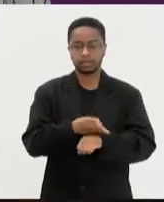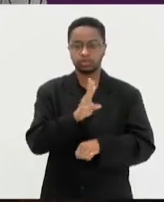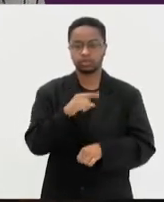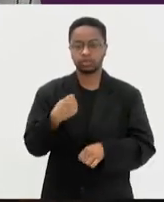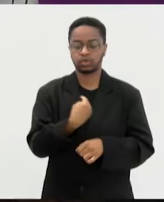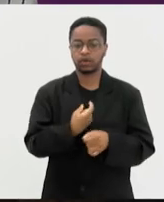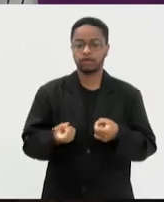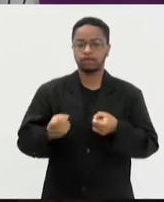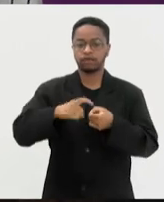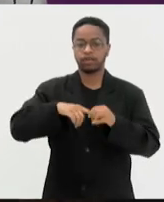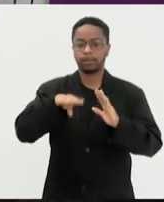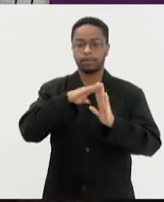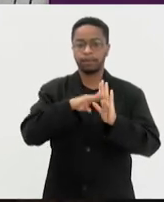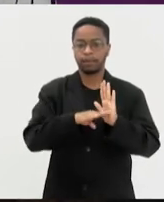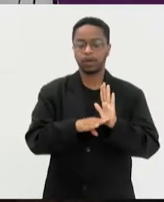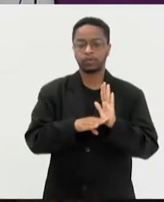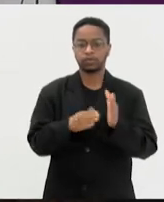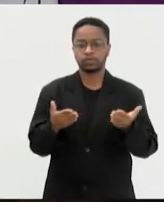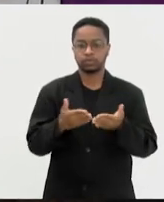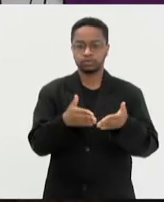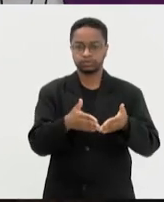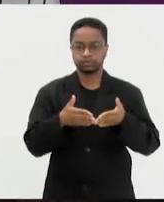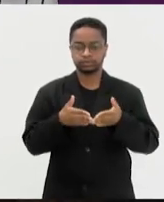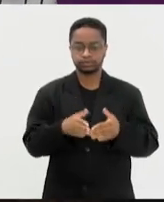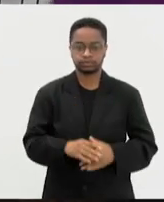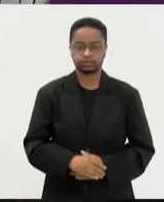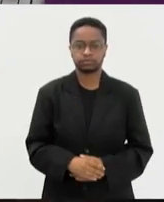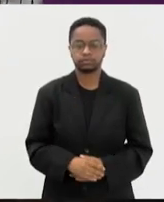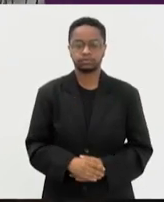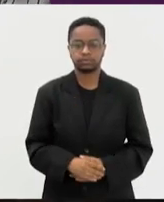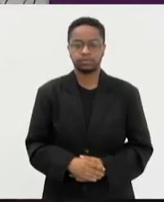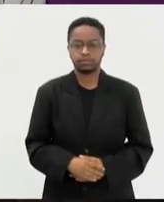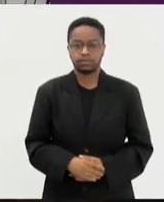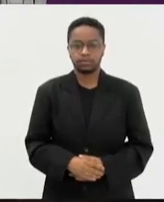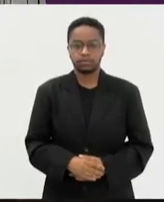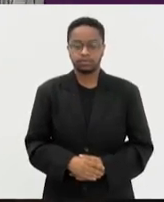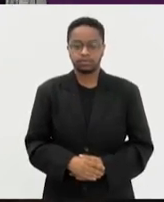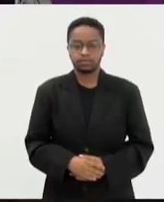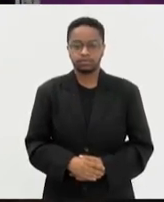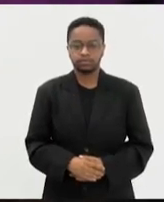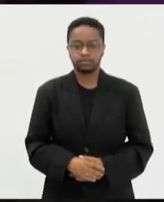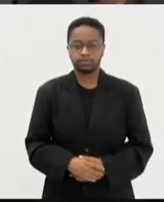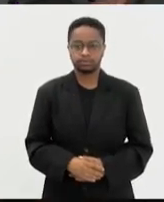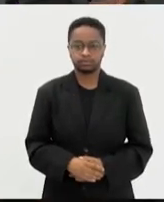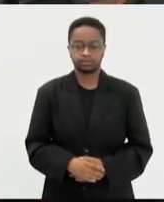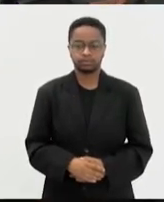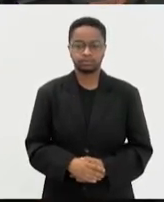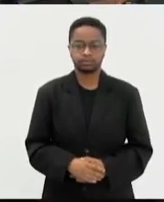retornaremos com a ordem do dia está suspensa a sessão n